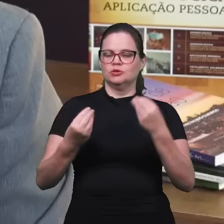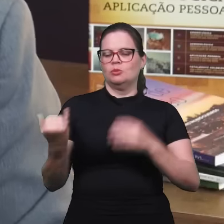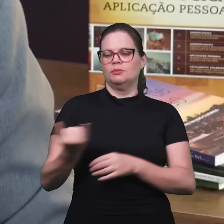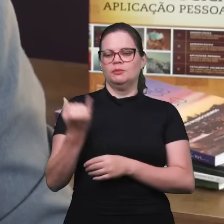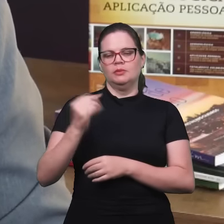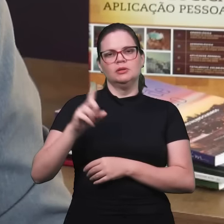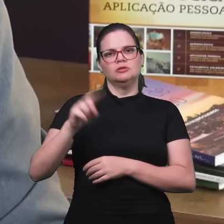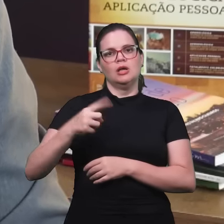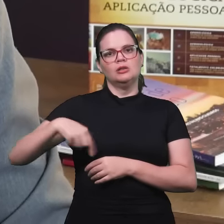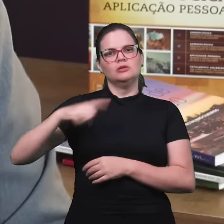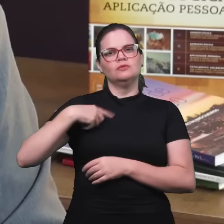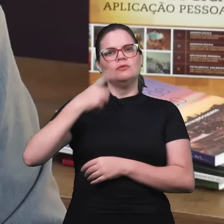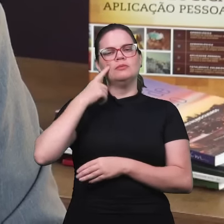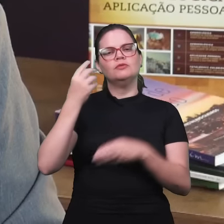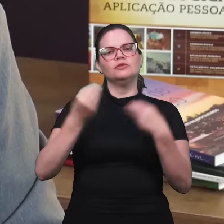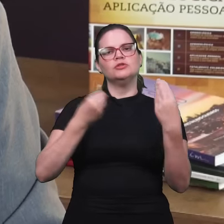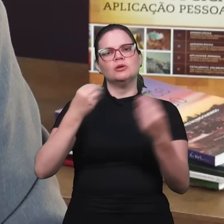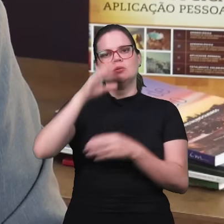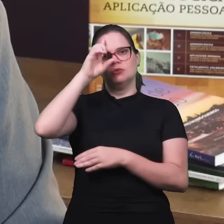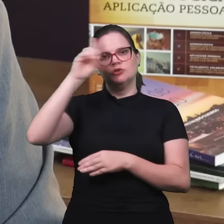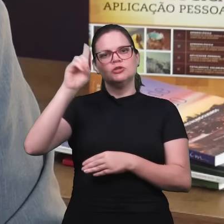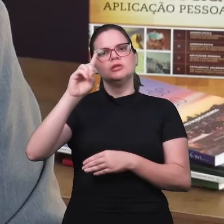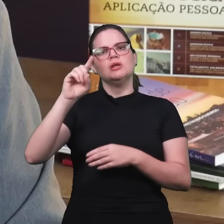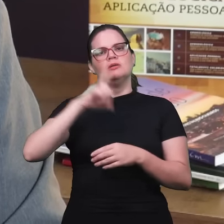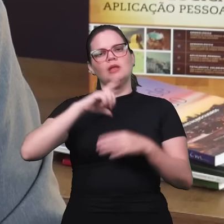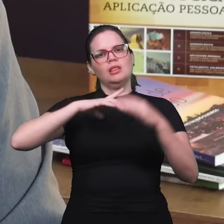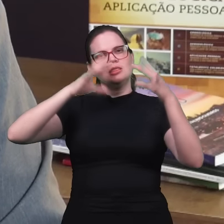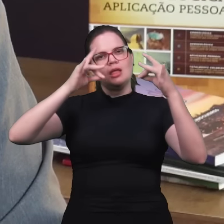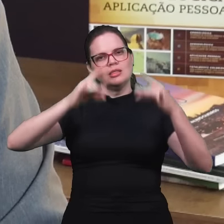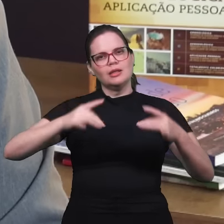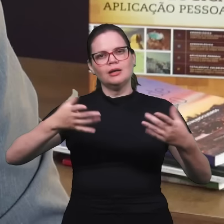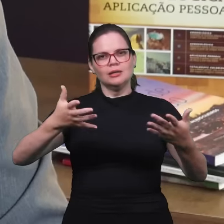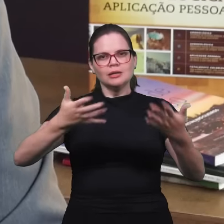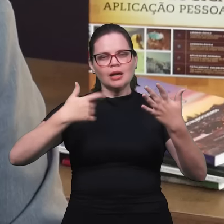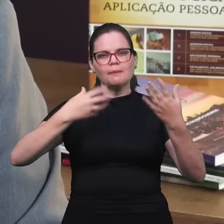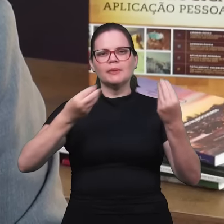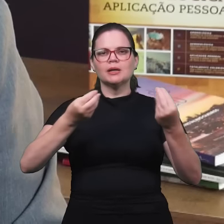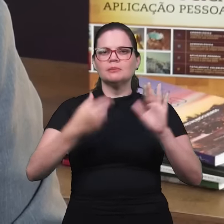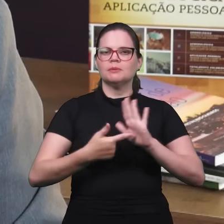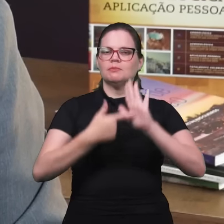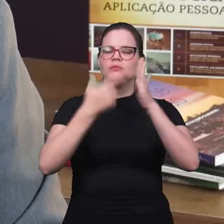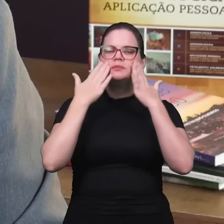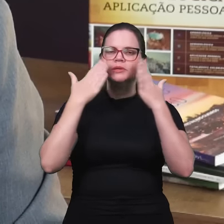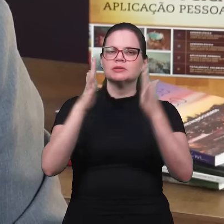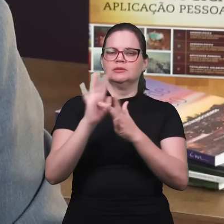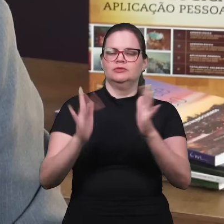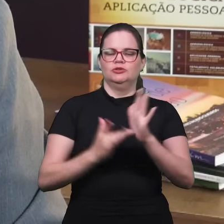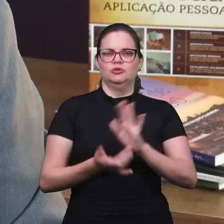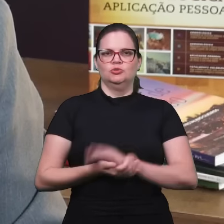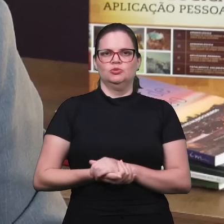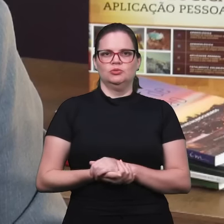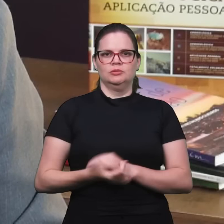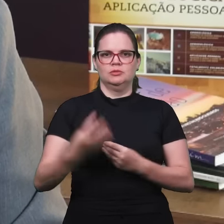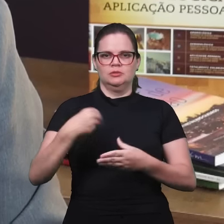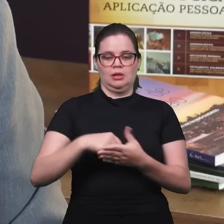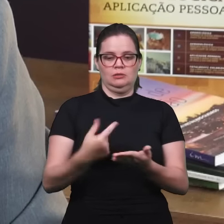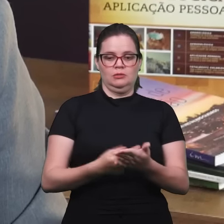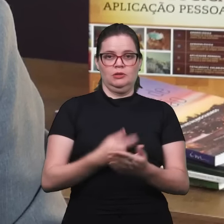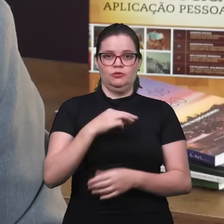aqui todo esse cuidado de Deus em apresentar ali Jesus, né? Voltando a falar em Mateus como